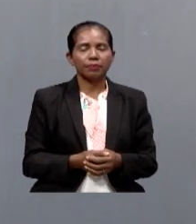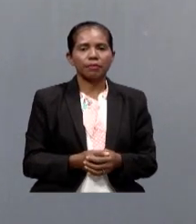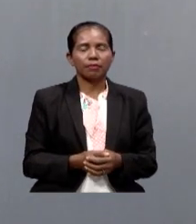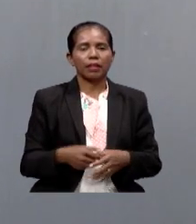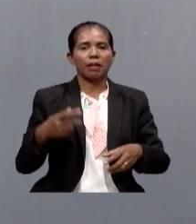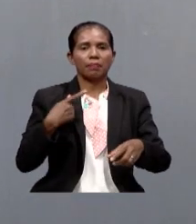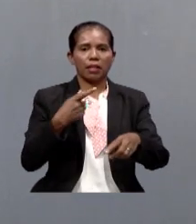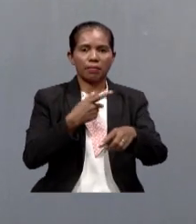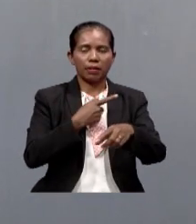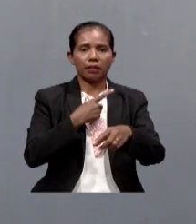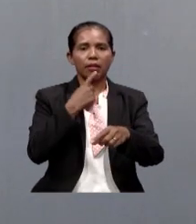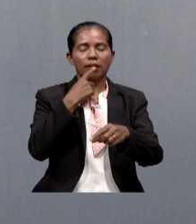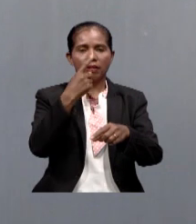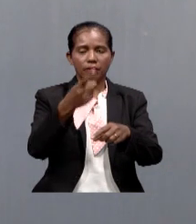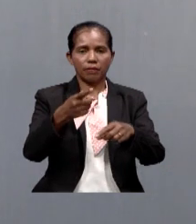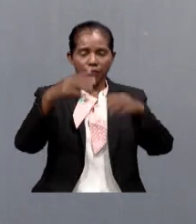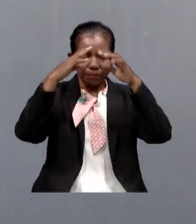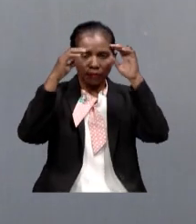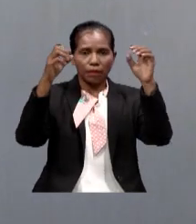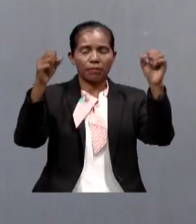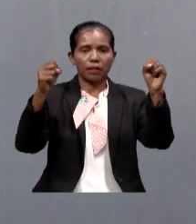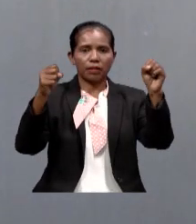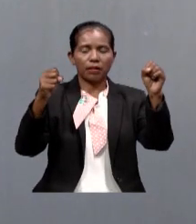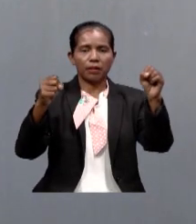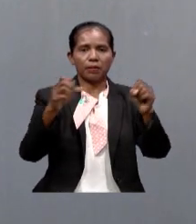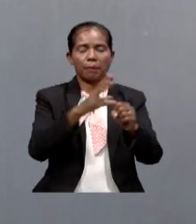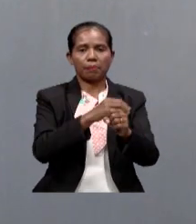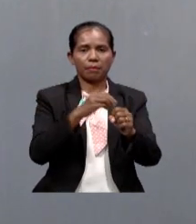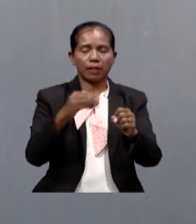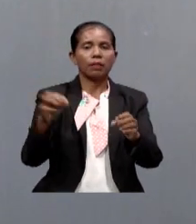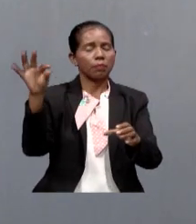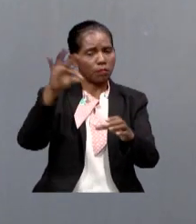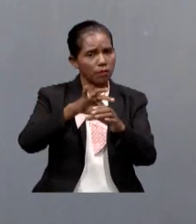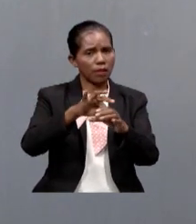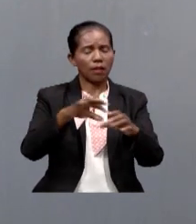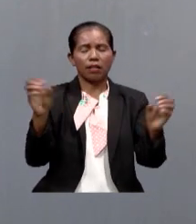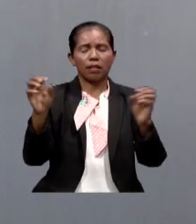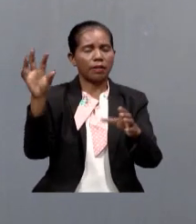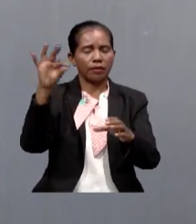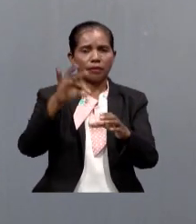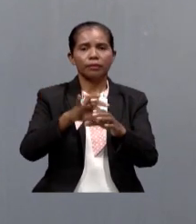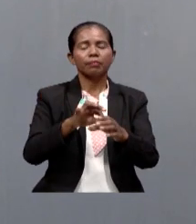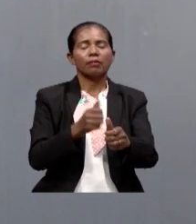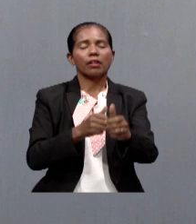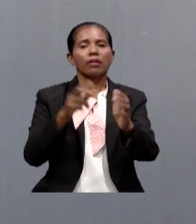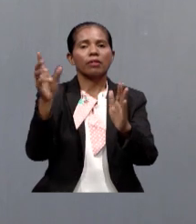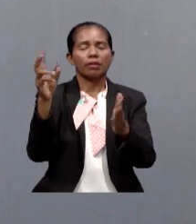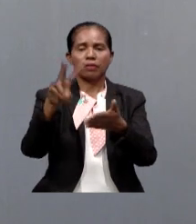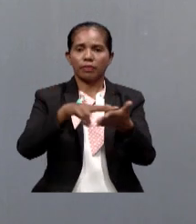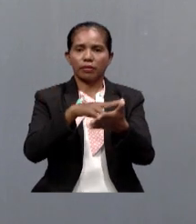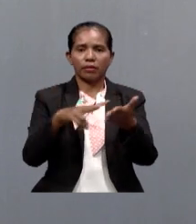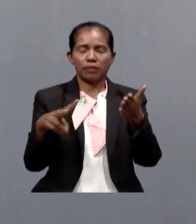parlamento haruka ba presidente da república ato promulga ka veta ne viola artigo 88 número